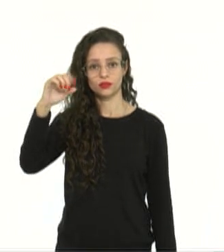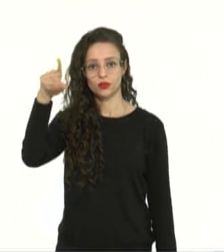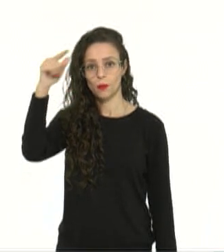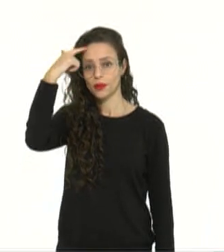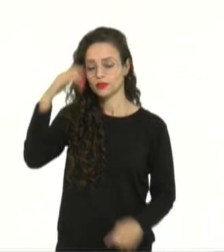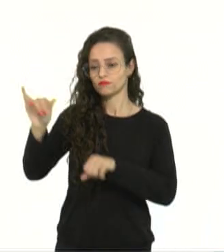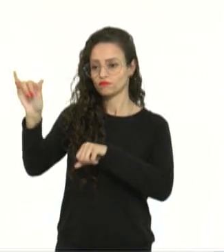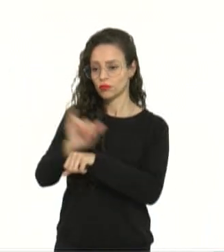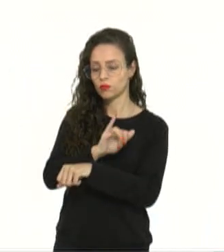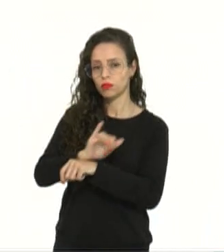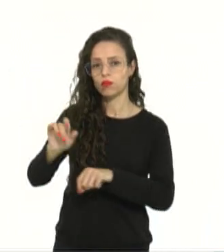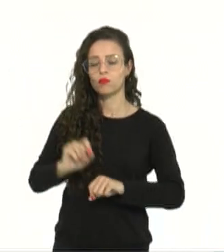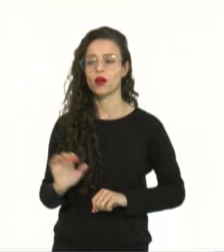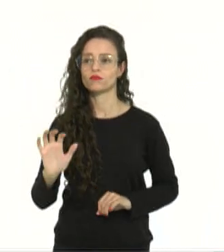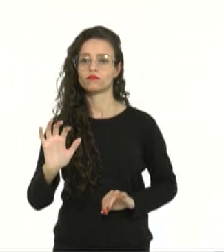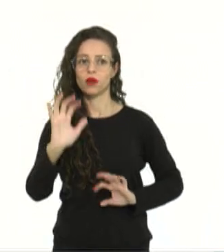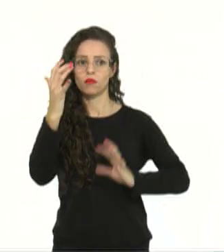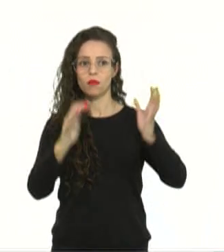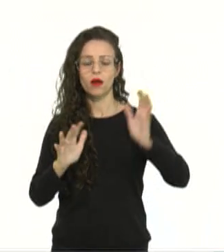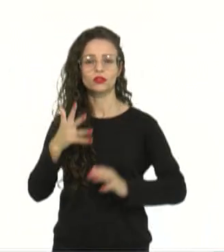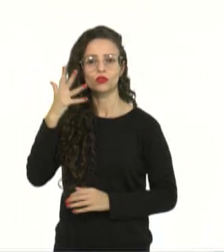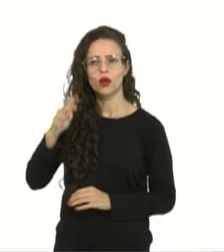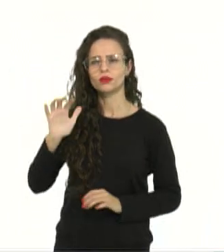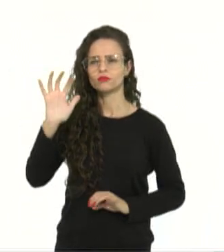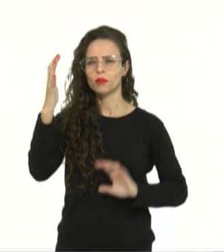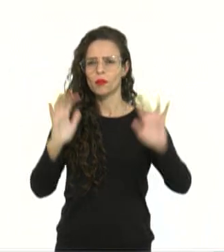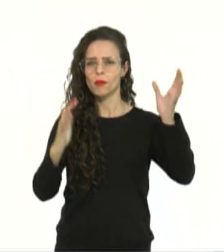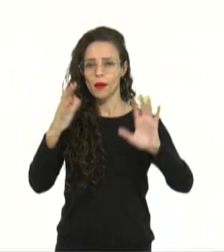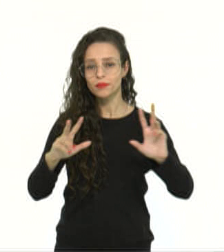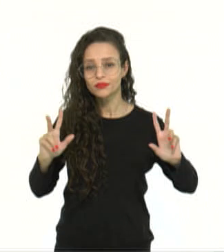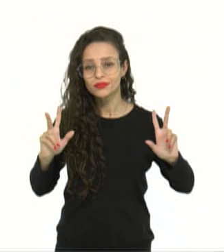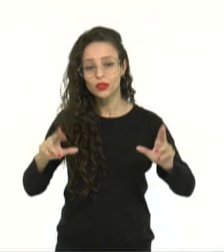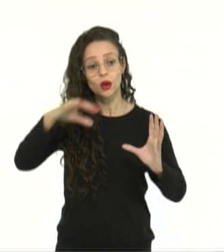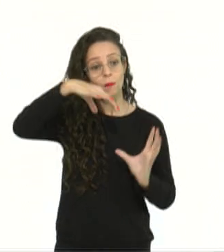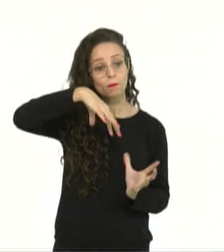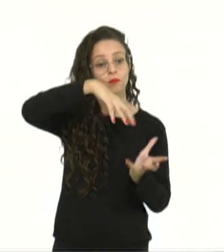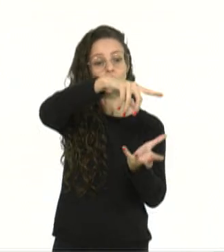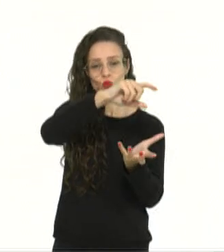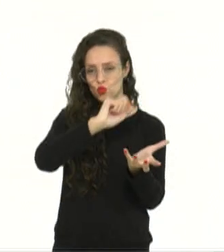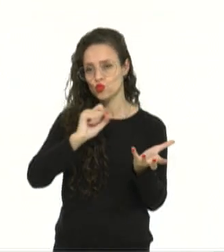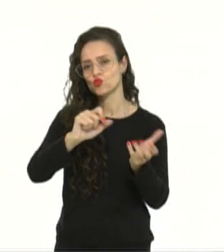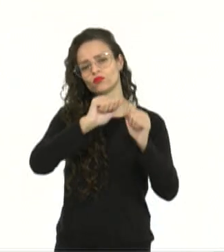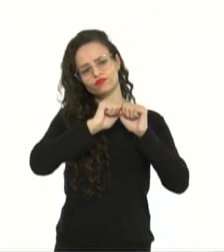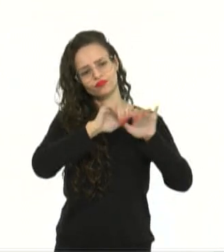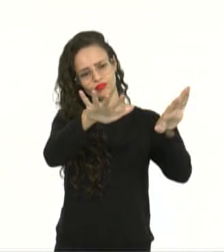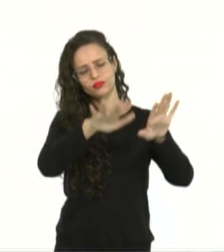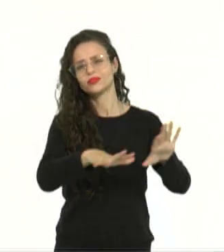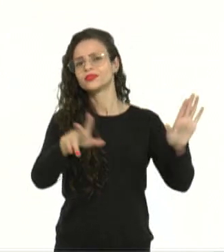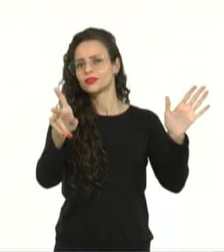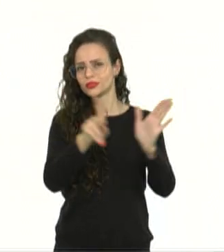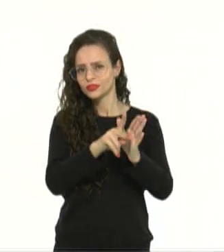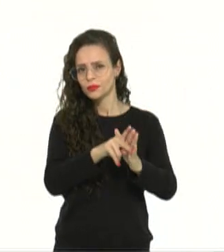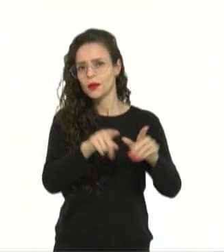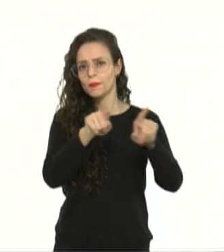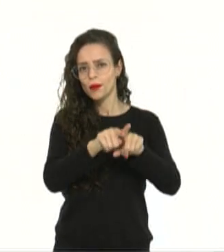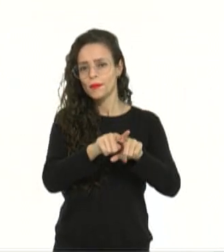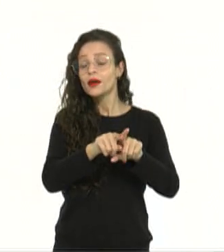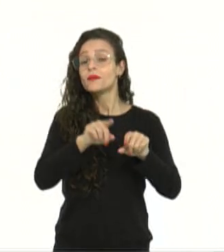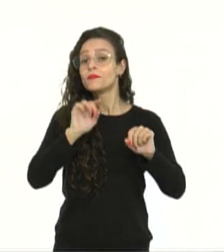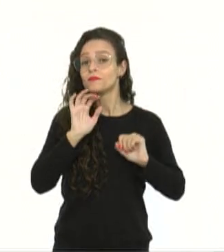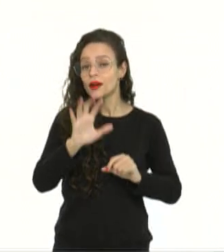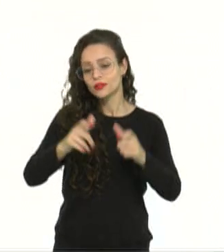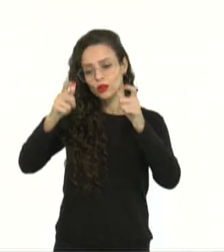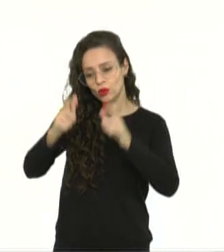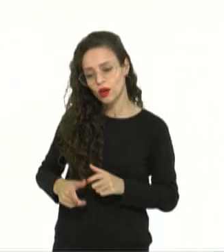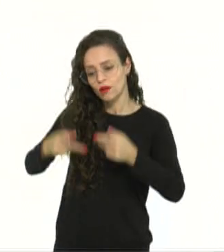ao mesmo tempo fatos, discursos e eventos que são ao mesmo tempo globais, afetam a realidade do mundo todo ou parte dele,